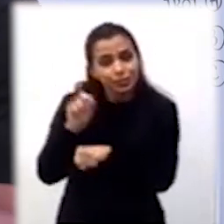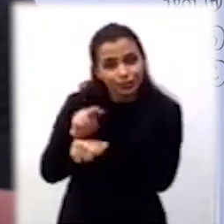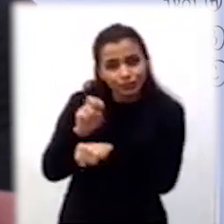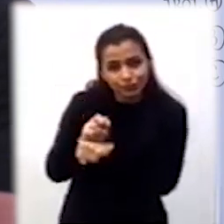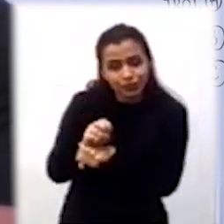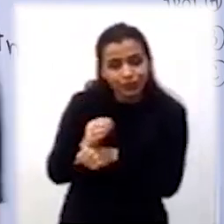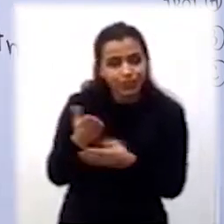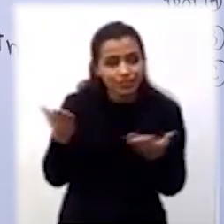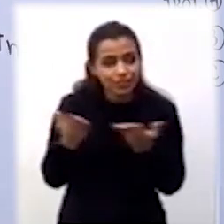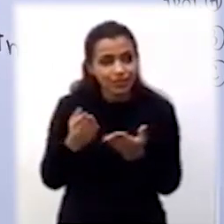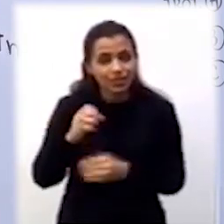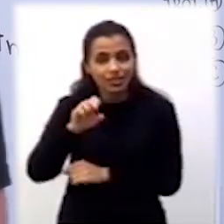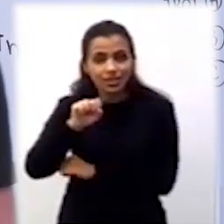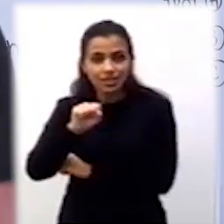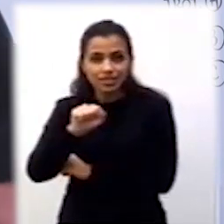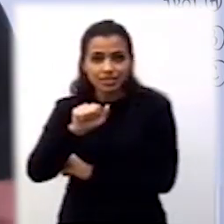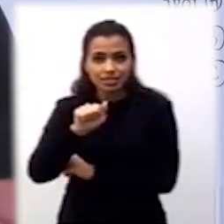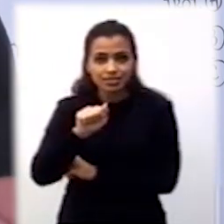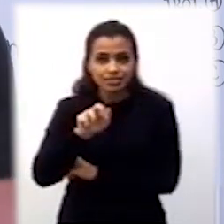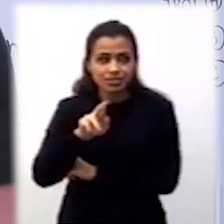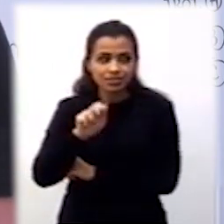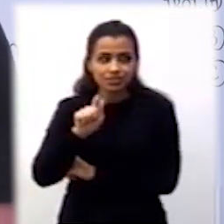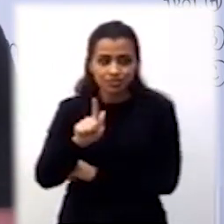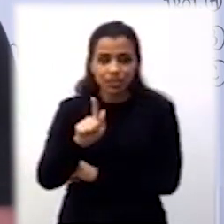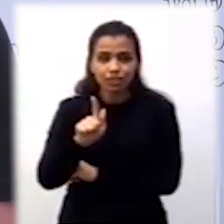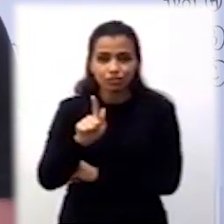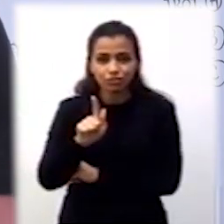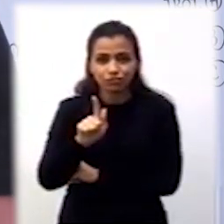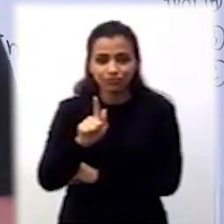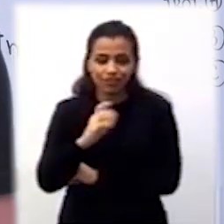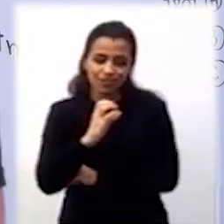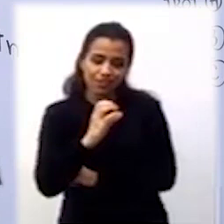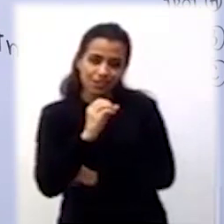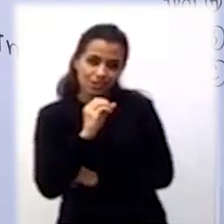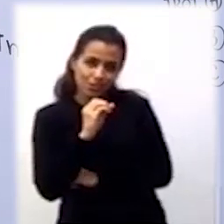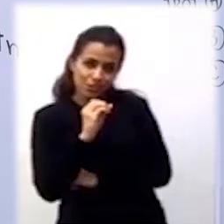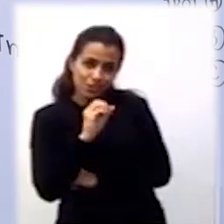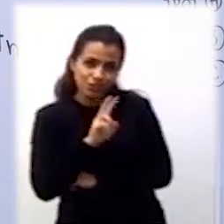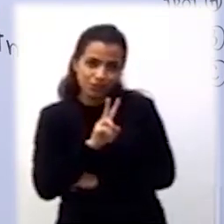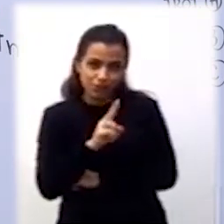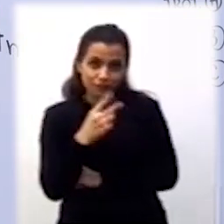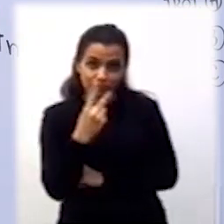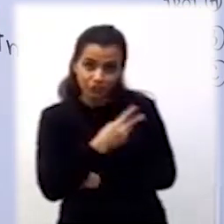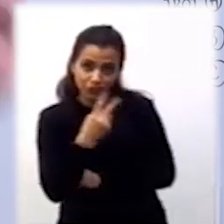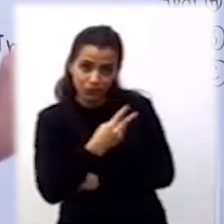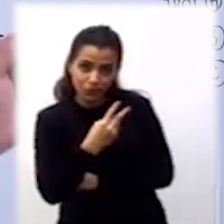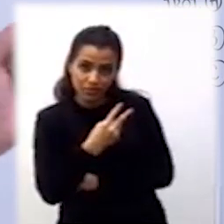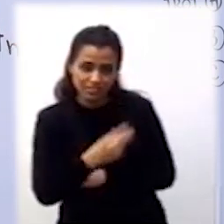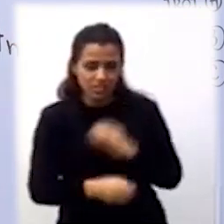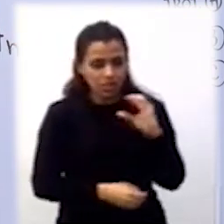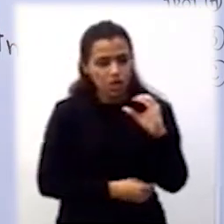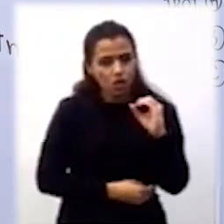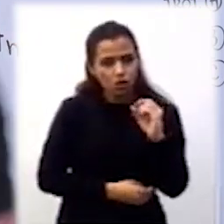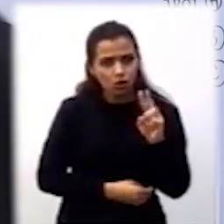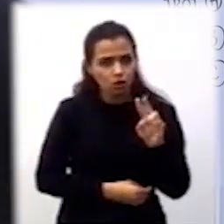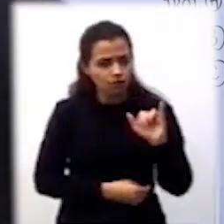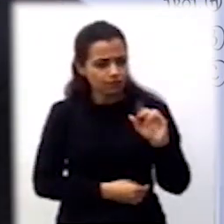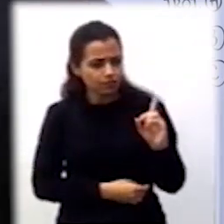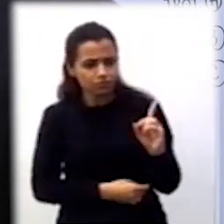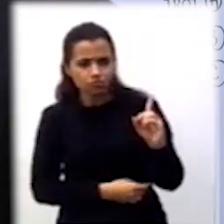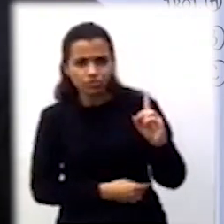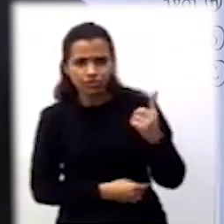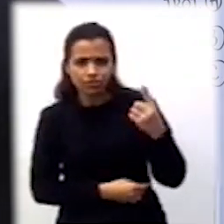de SARS-CoV-2. A gente já vai falar qual a diferença do SARS-CoV-2 para Covid-19, tá?